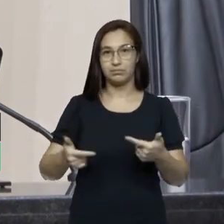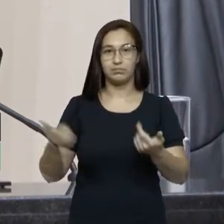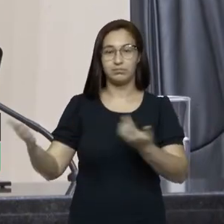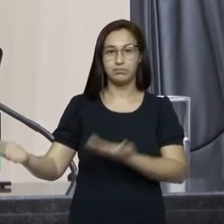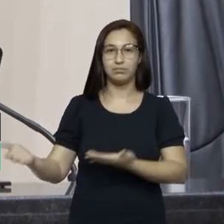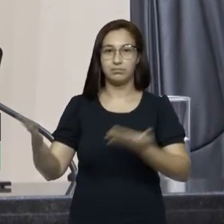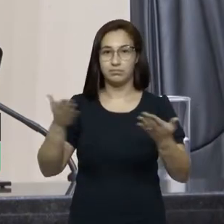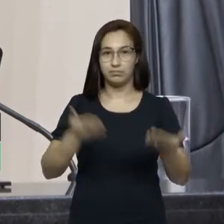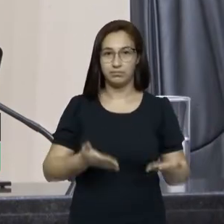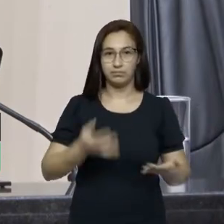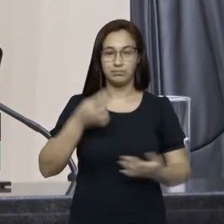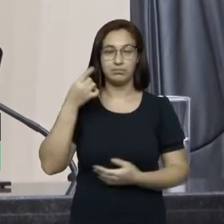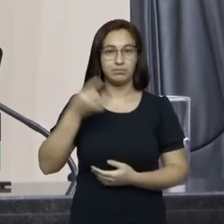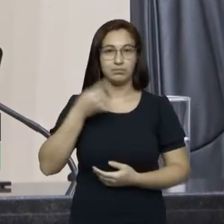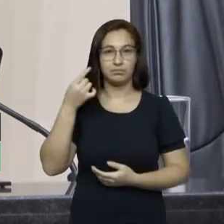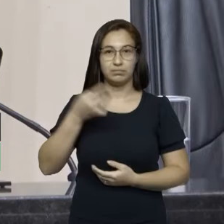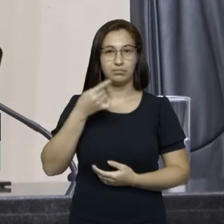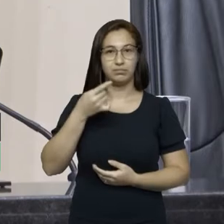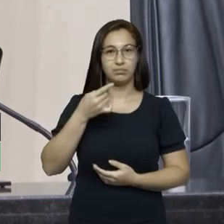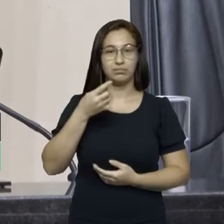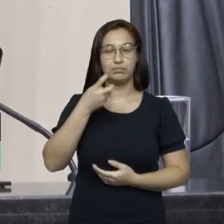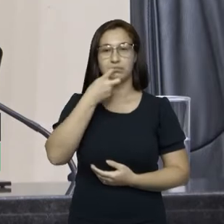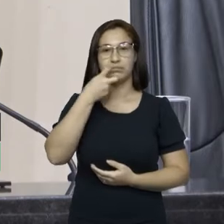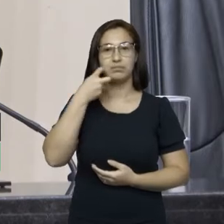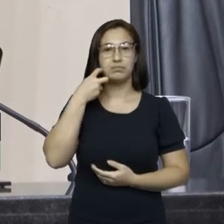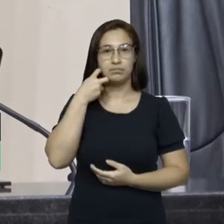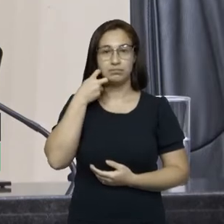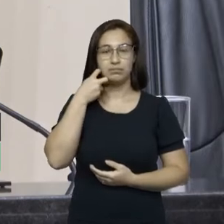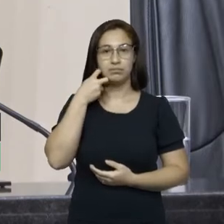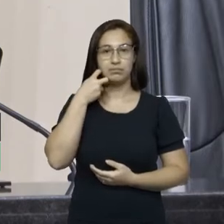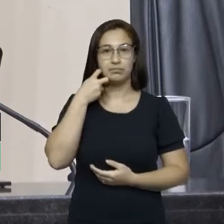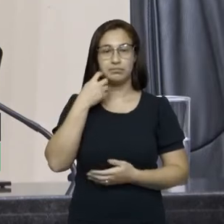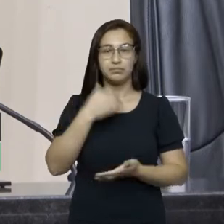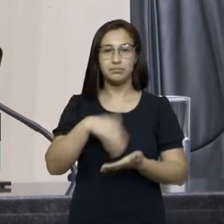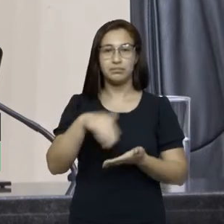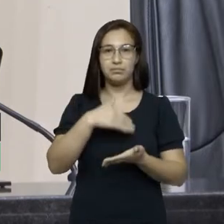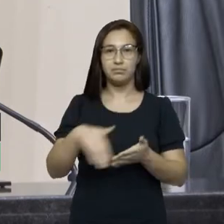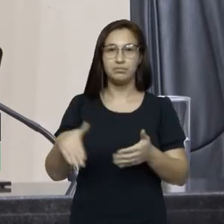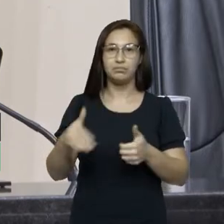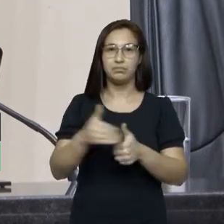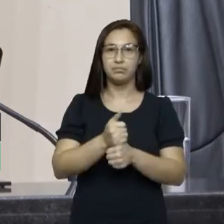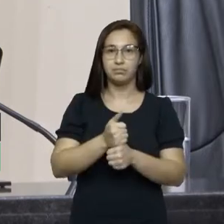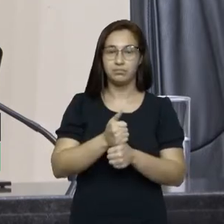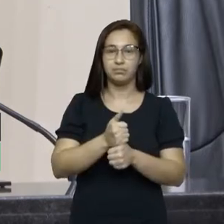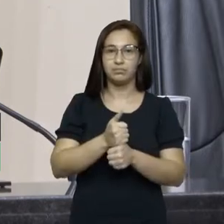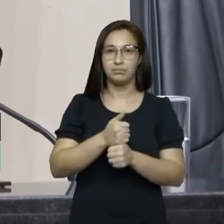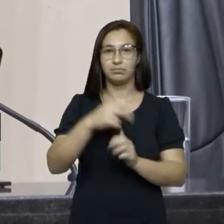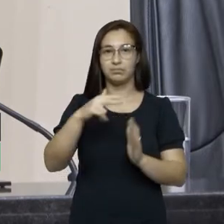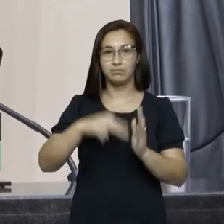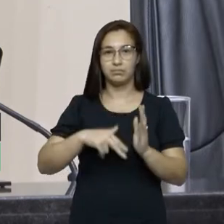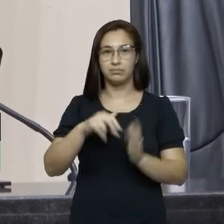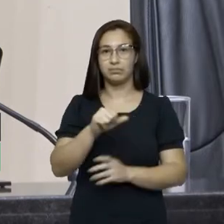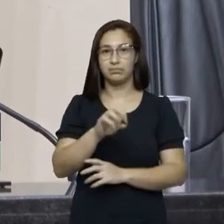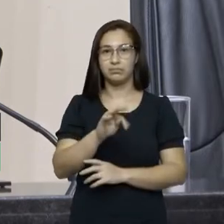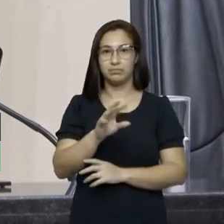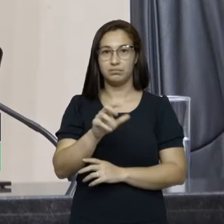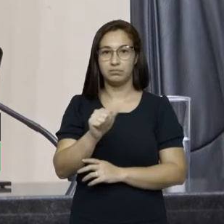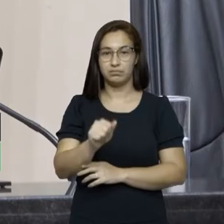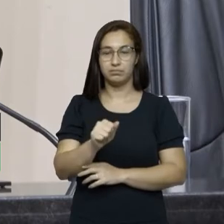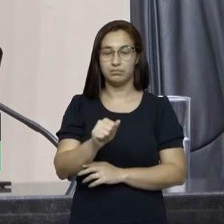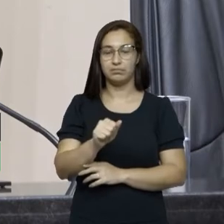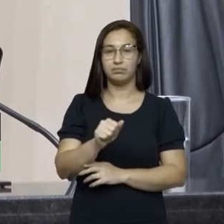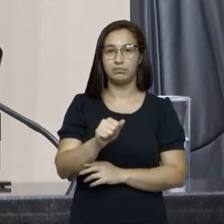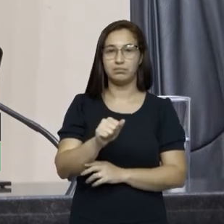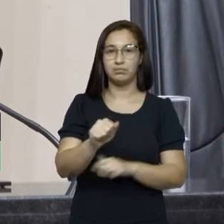convidou o senhor deputado Luiz Fernando Vampiro para que, como secretário ad hoc, proceder à leitura das atas das